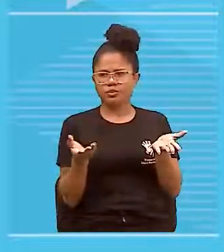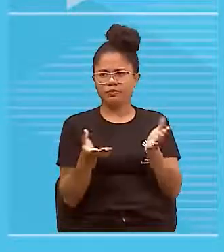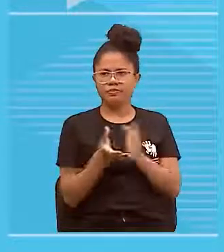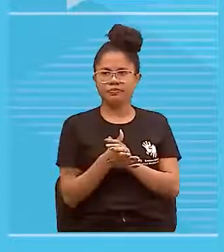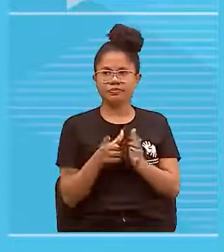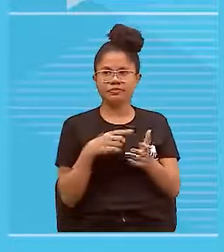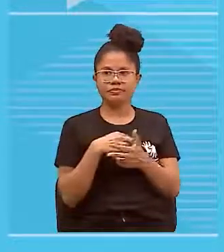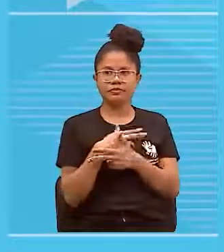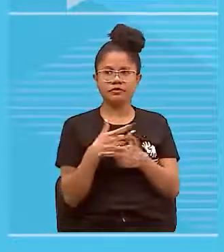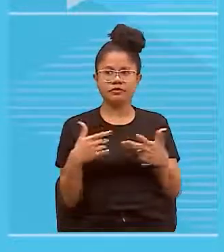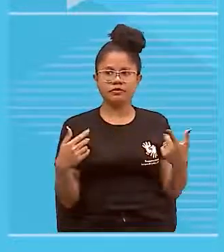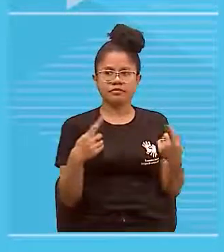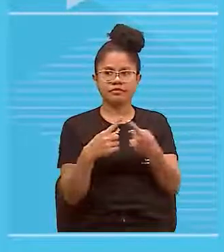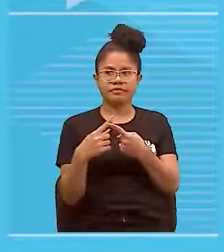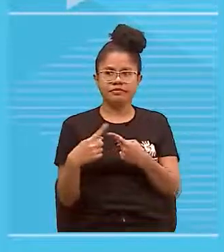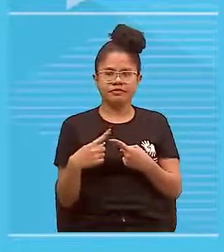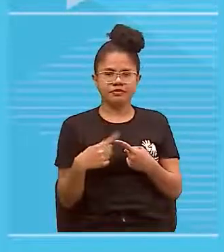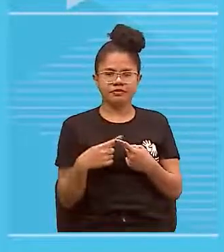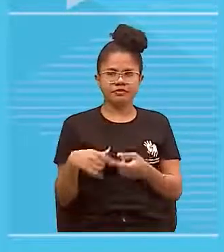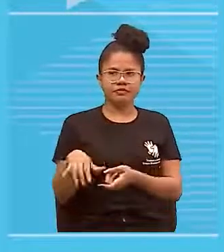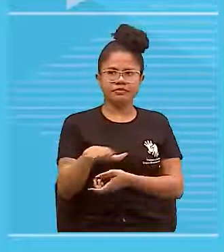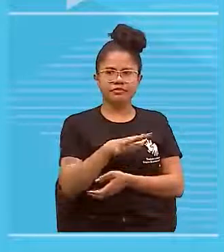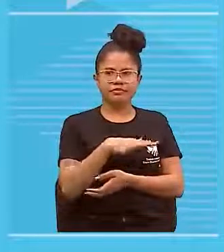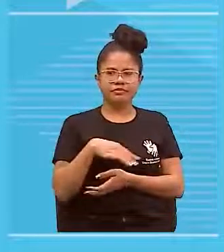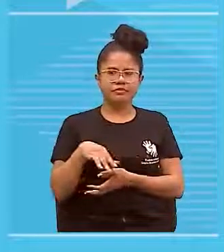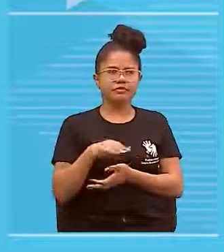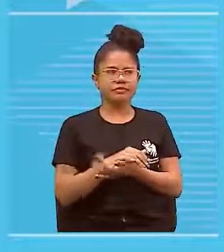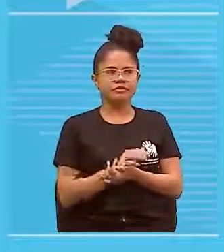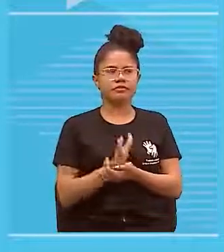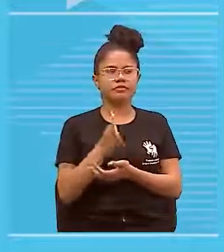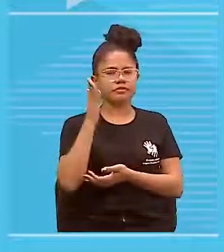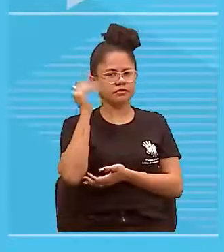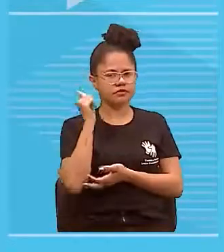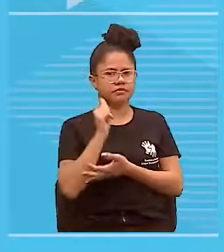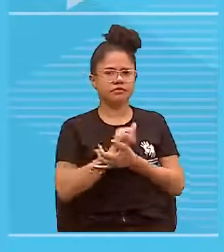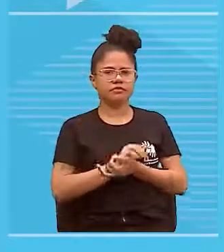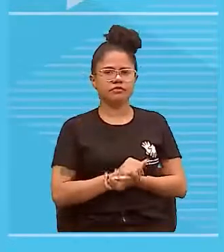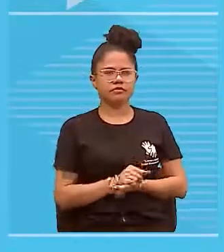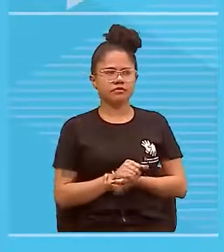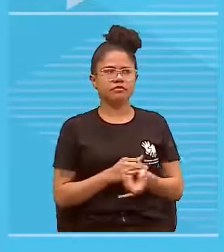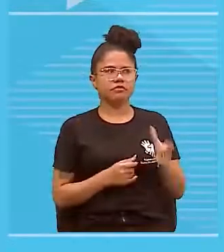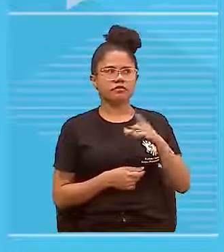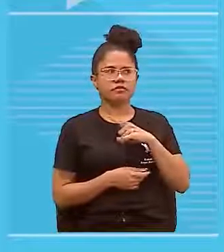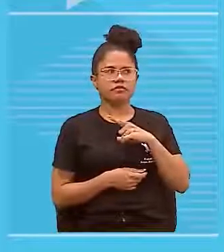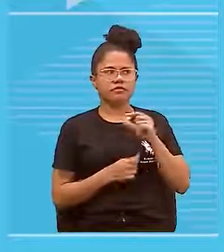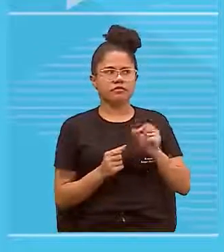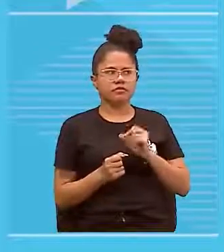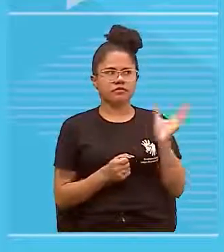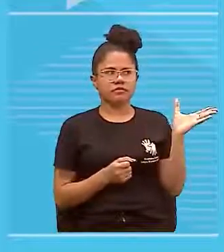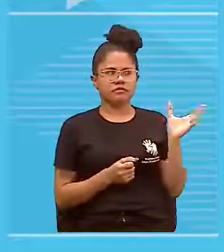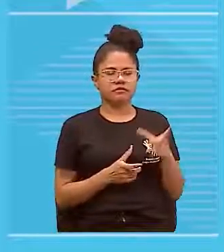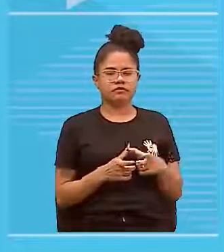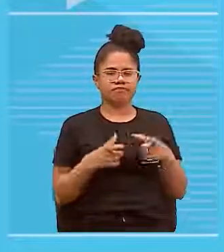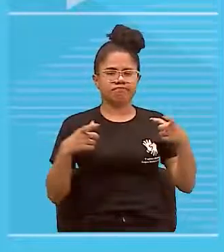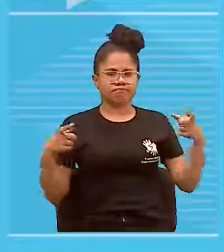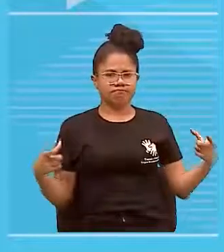gente diz, ó, essas áreas. Ah, eu sei qual é. Essas áreas têm, ó, grande